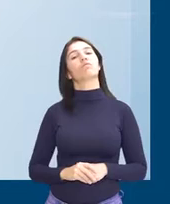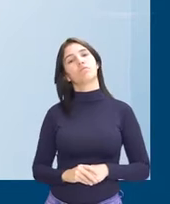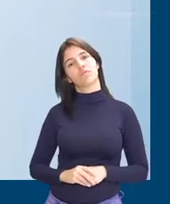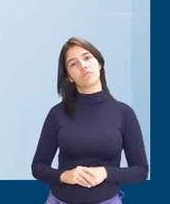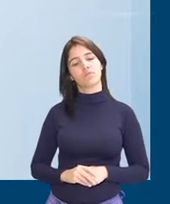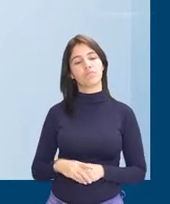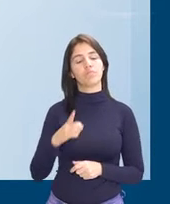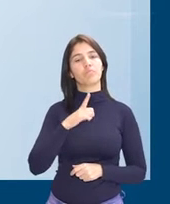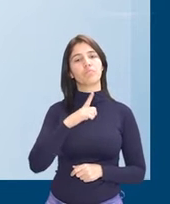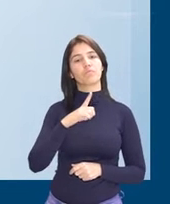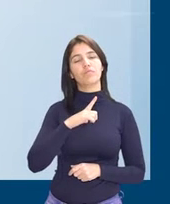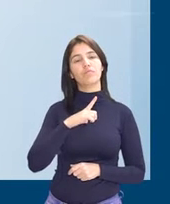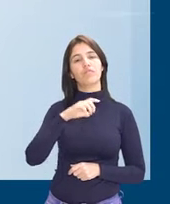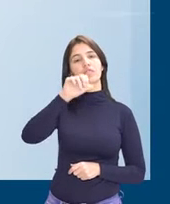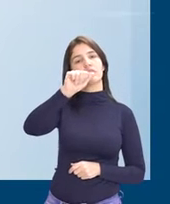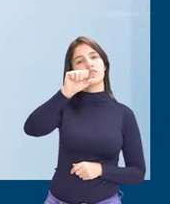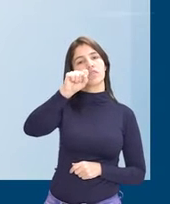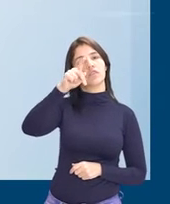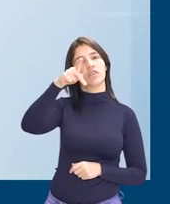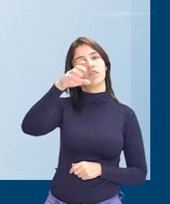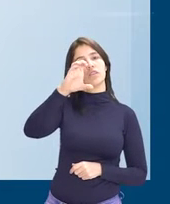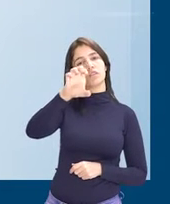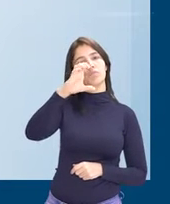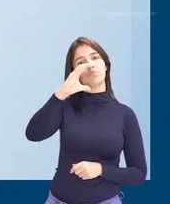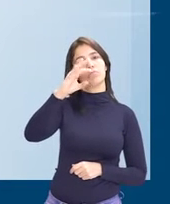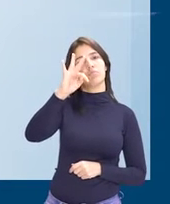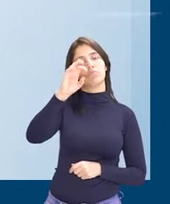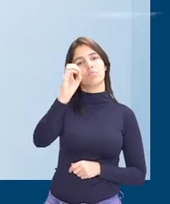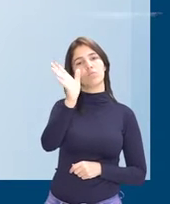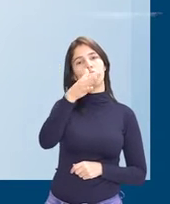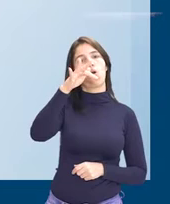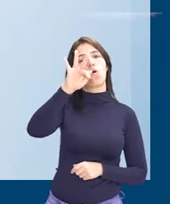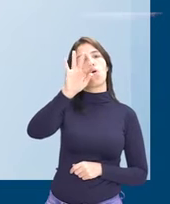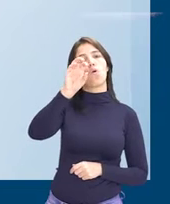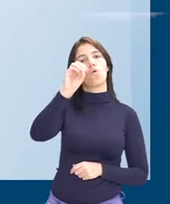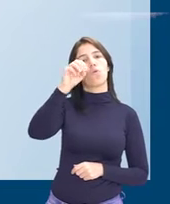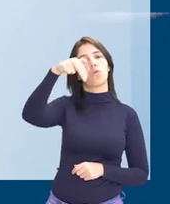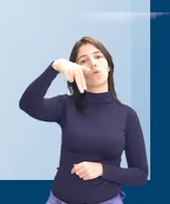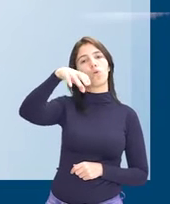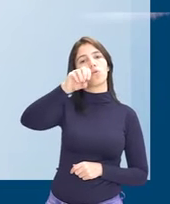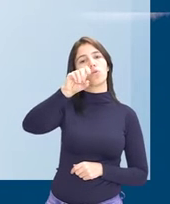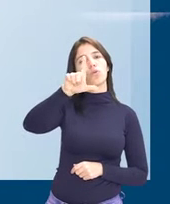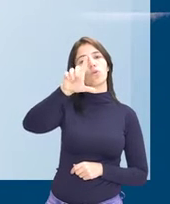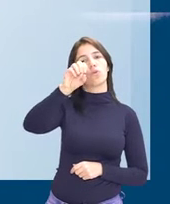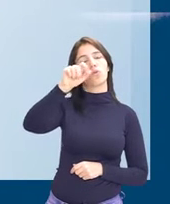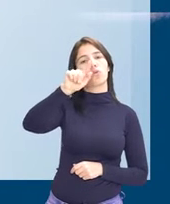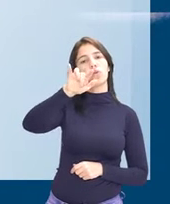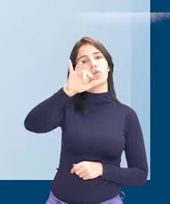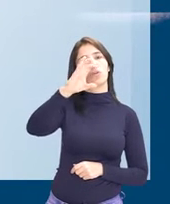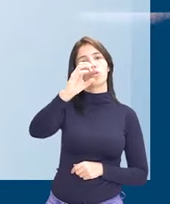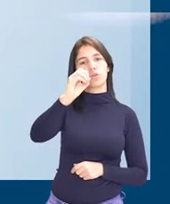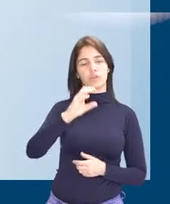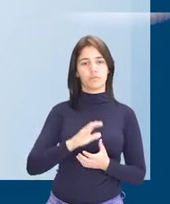Aspectos fonológicos. O que chamamos de palavras na língua portuguesa, agora chamamos de sinais na